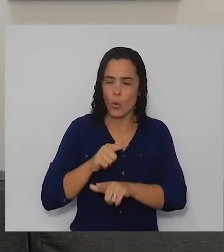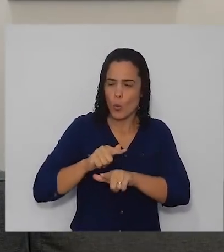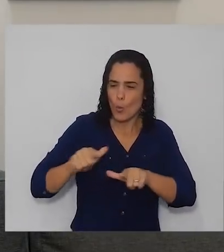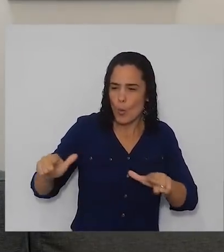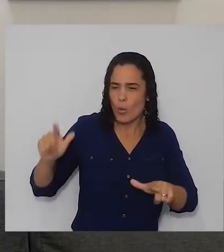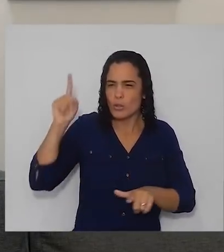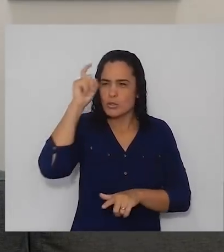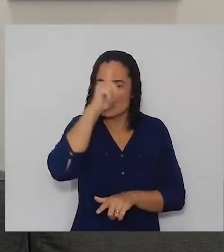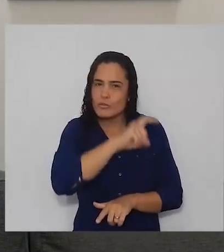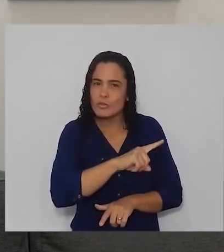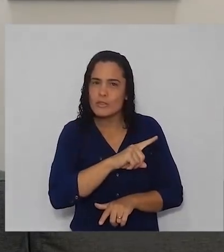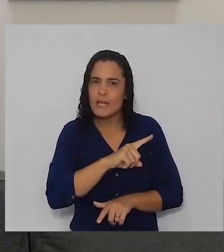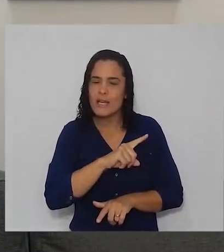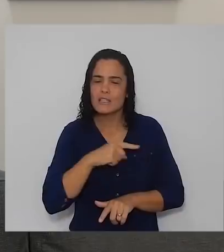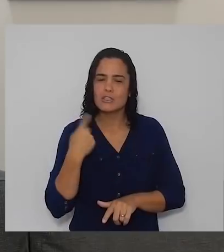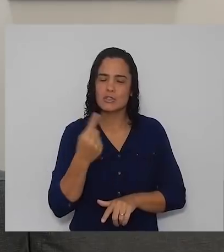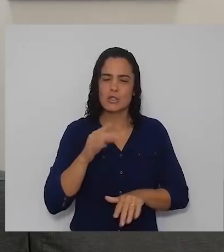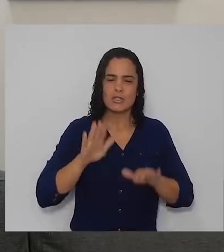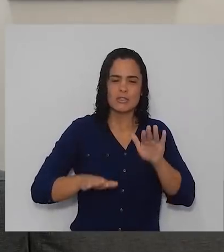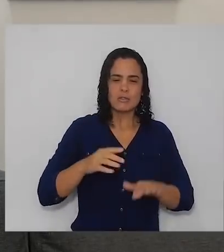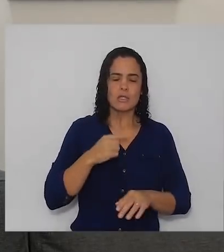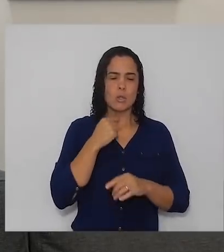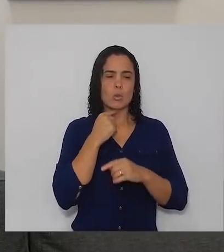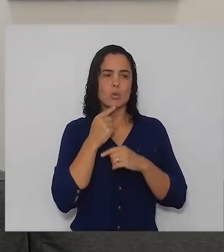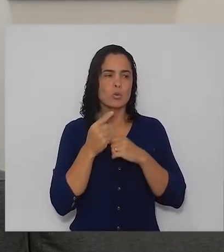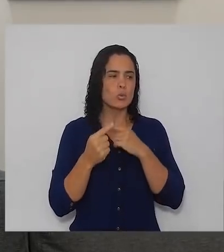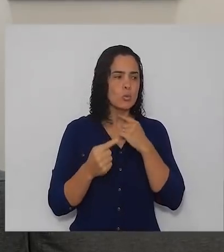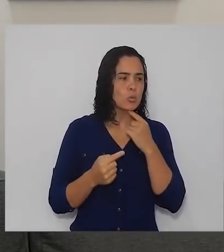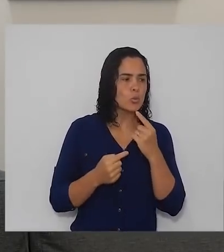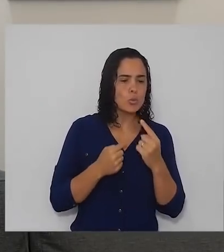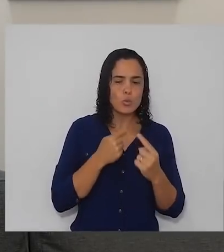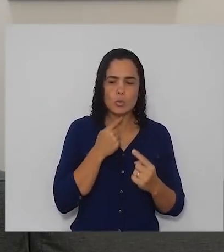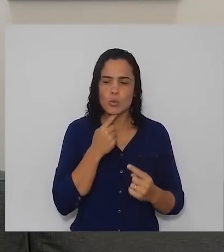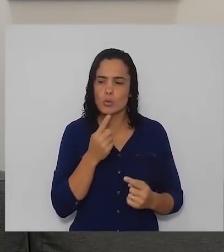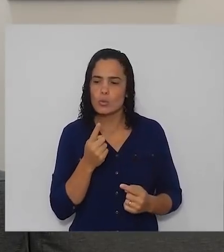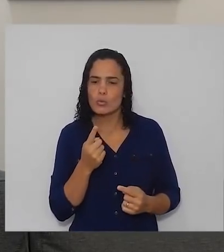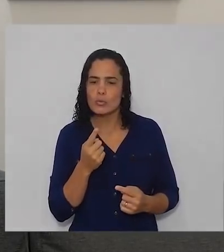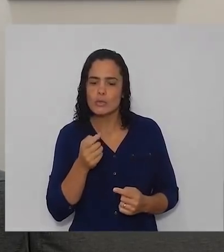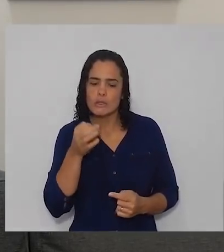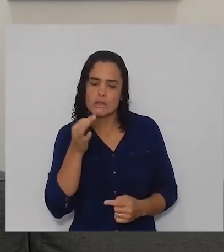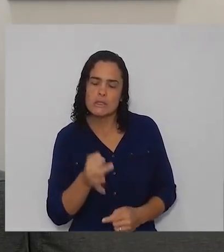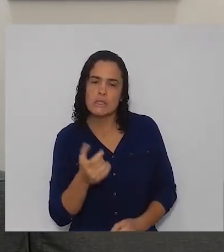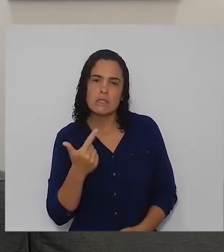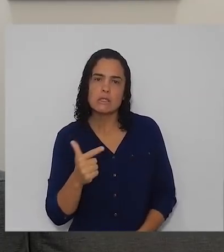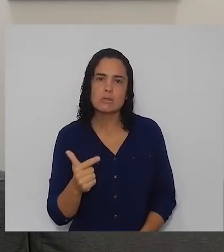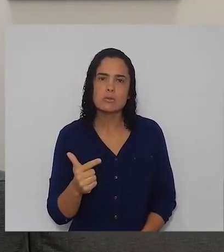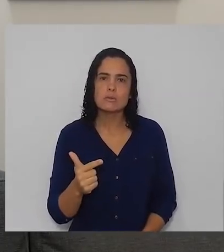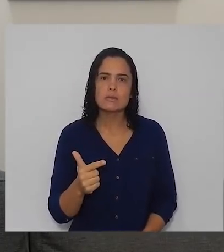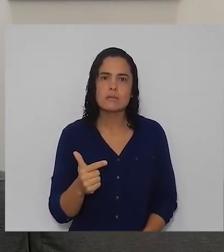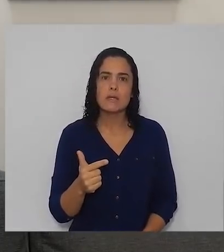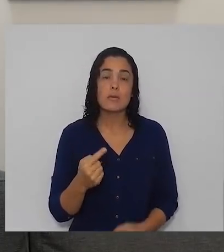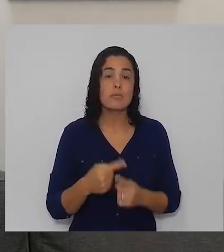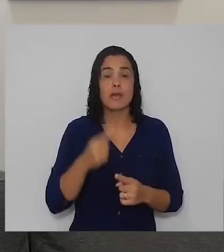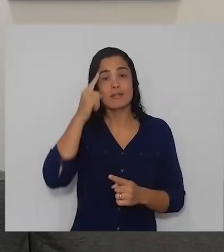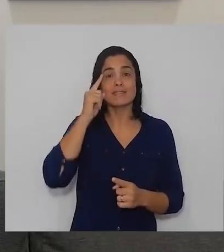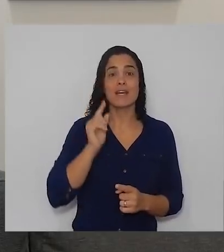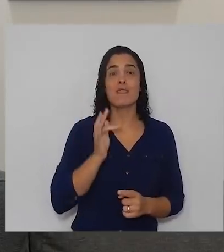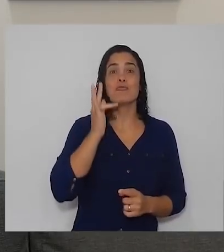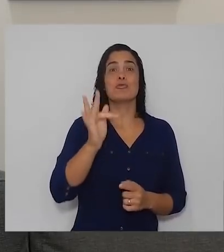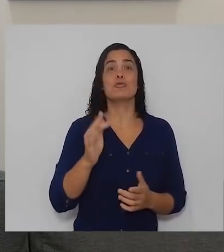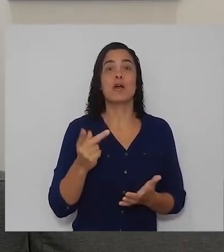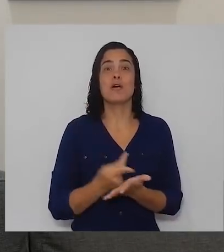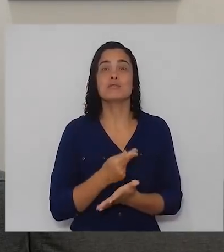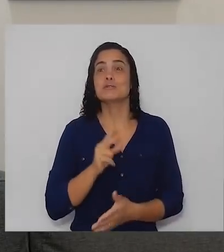nas incertezas do que nas convicções. Mas era o tempo em que Deus estava preparando o que estava por